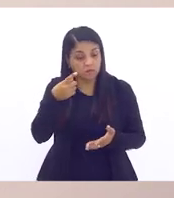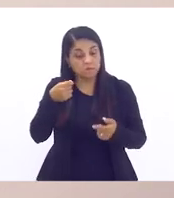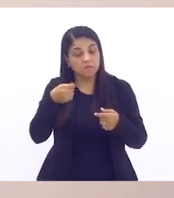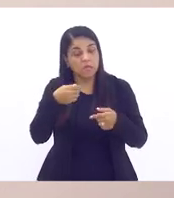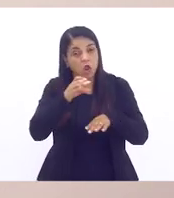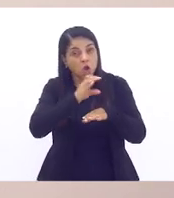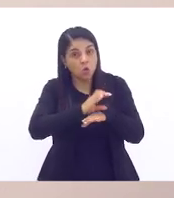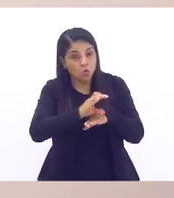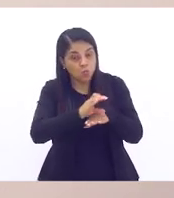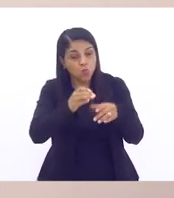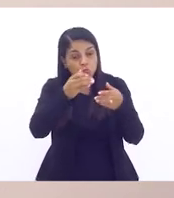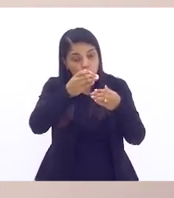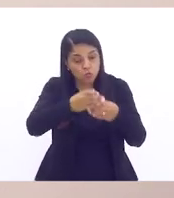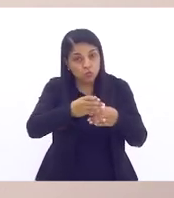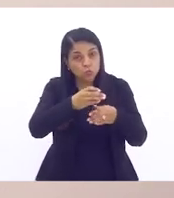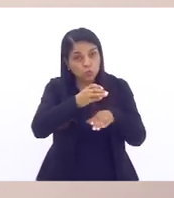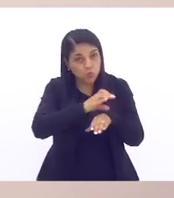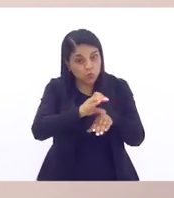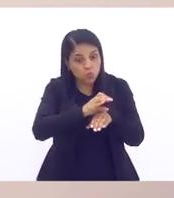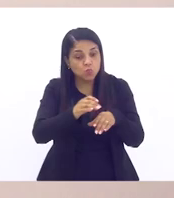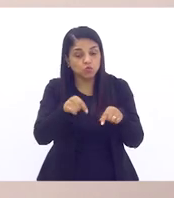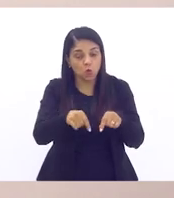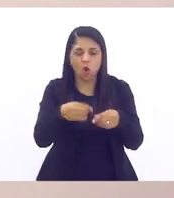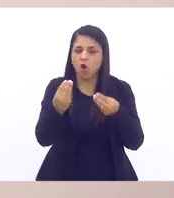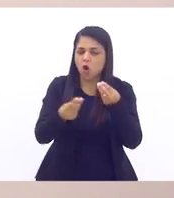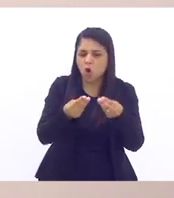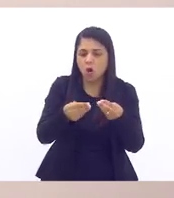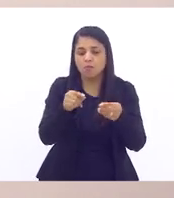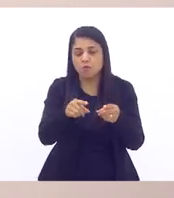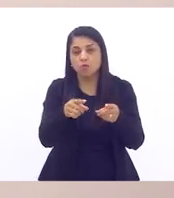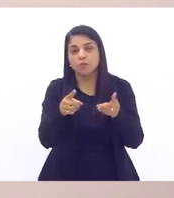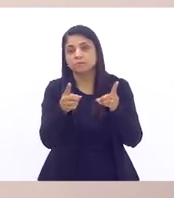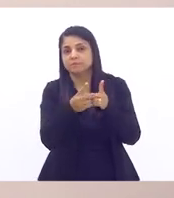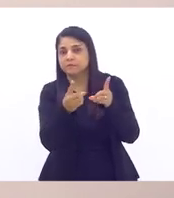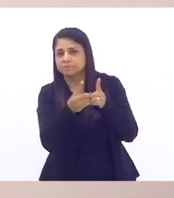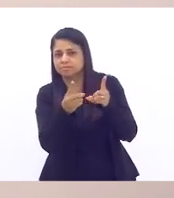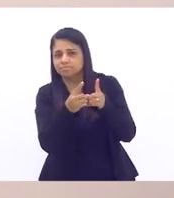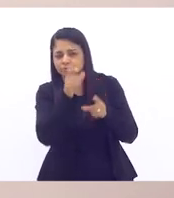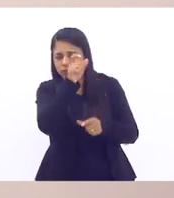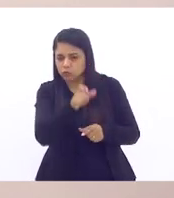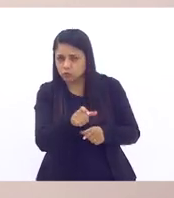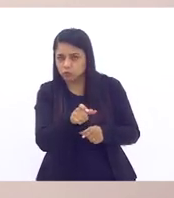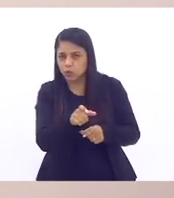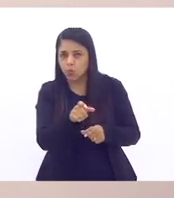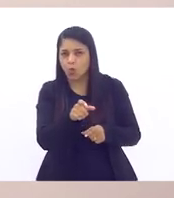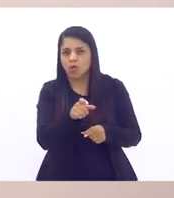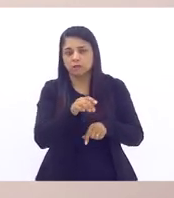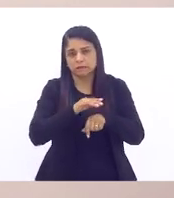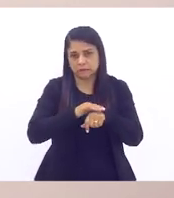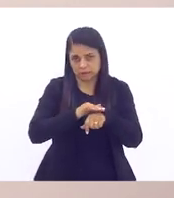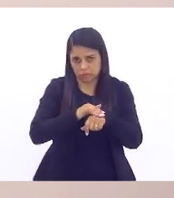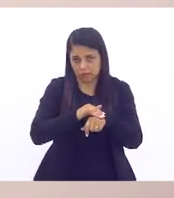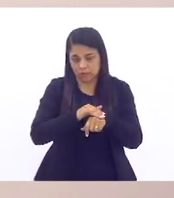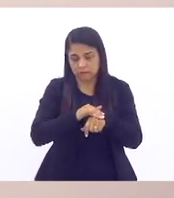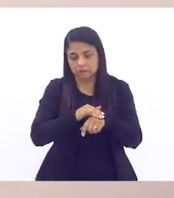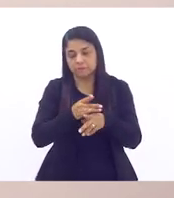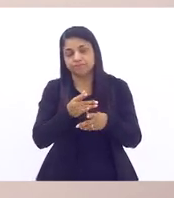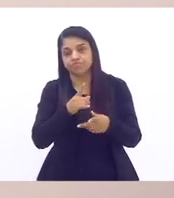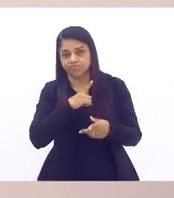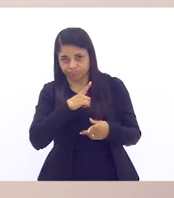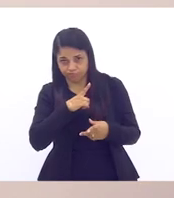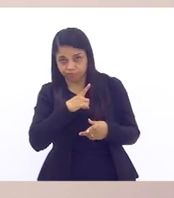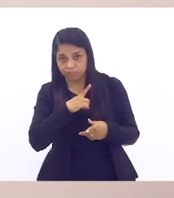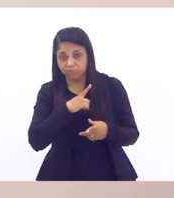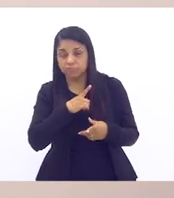não é assim olha como é que funciona para ter uma pessoa um paciente de que tem esta enfermidade Olha só